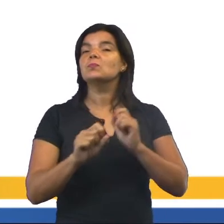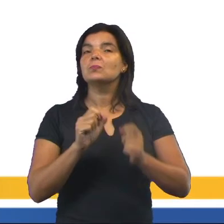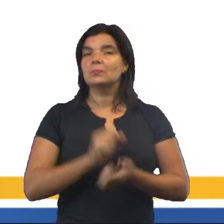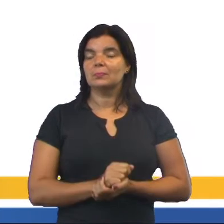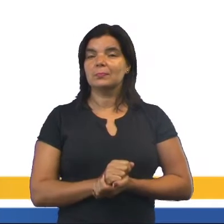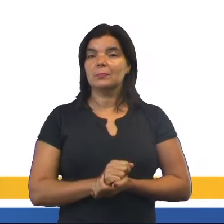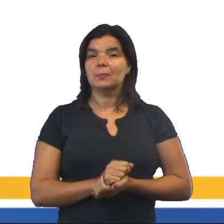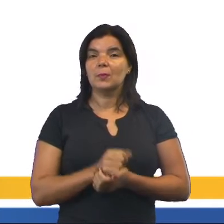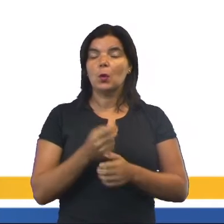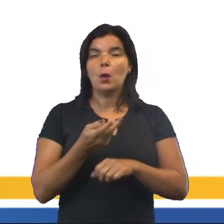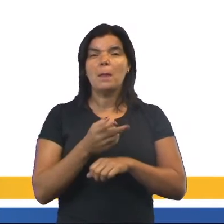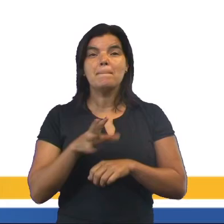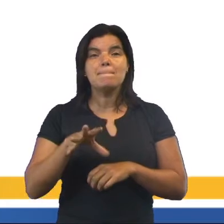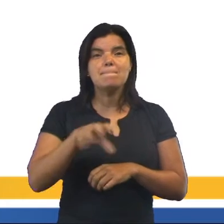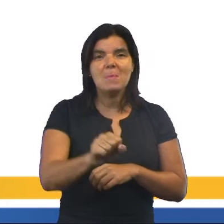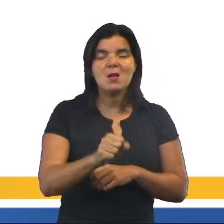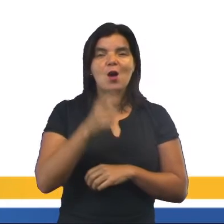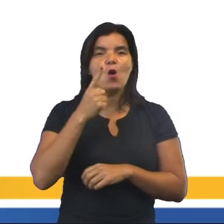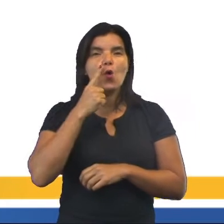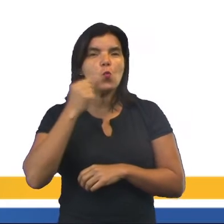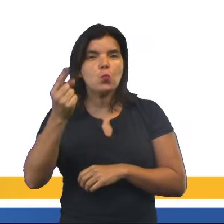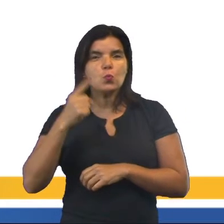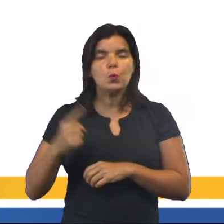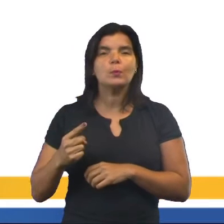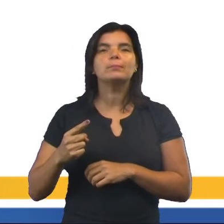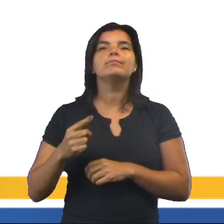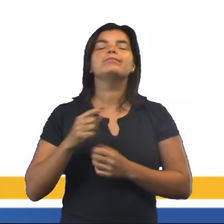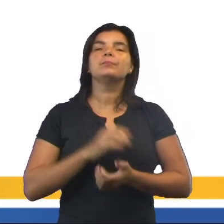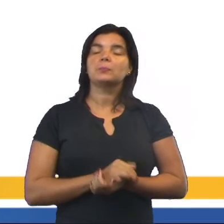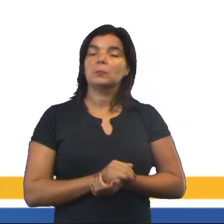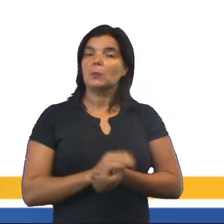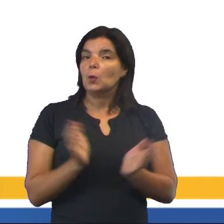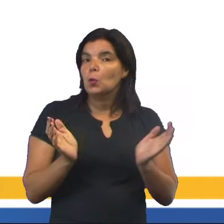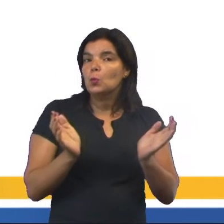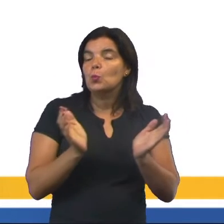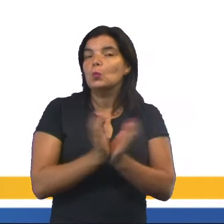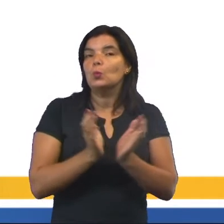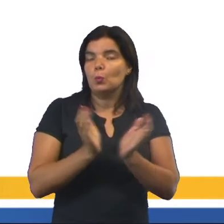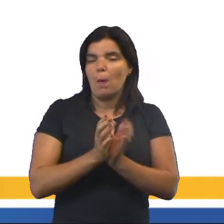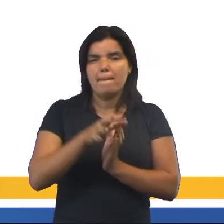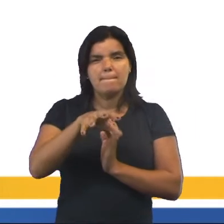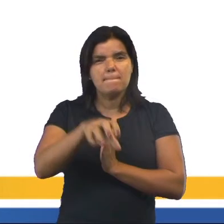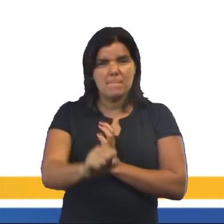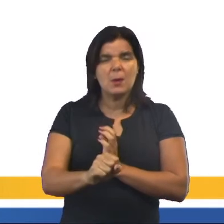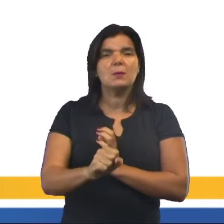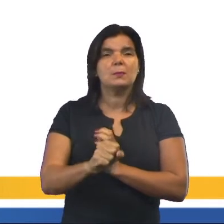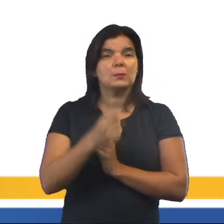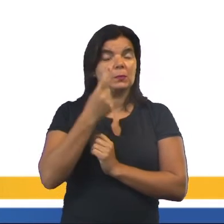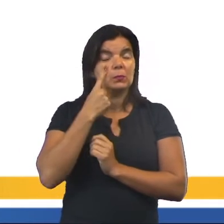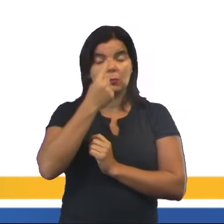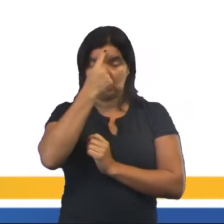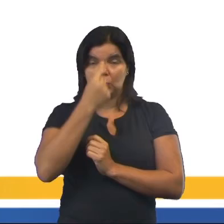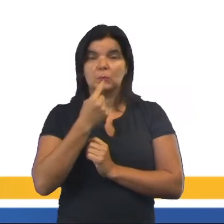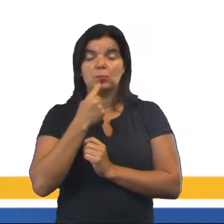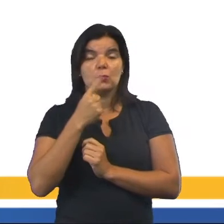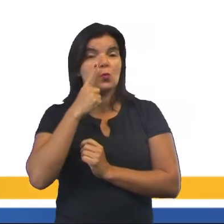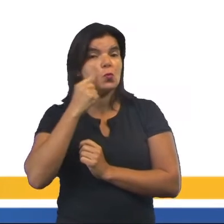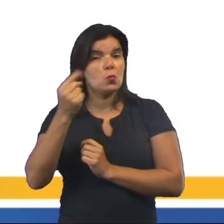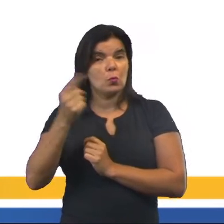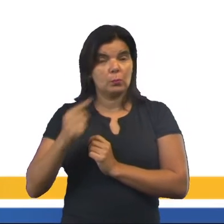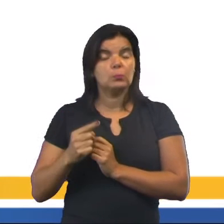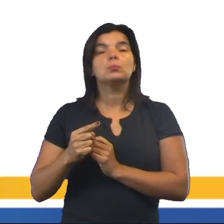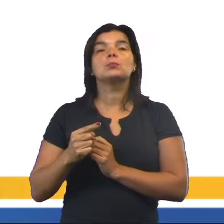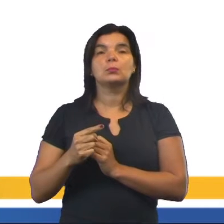eram apanhadores de ratos. Eles juntavam, né, pegavam, como a gente vê na imagem aí, os